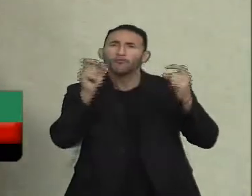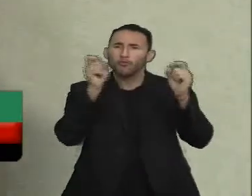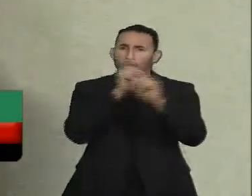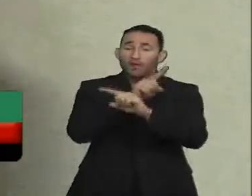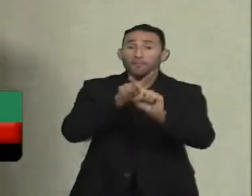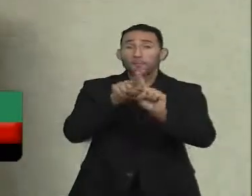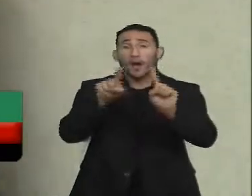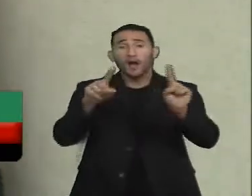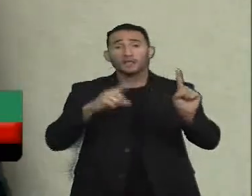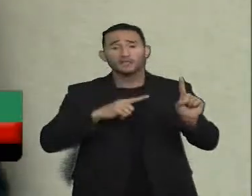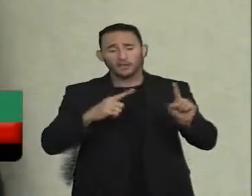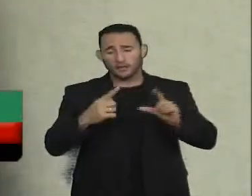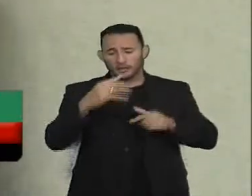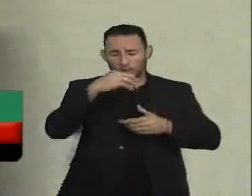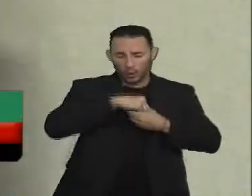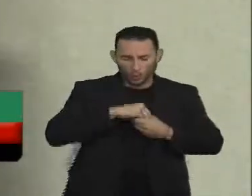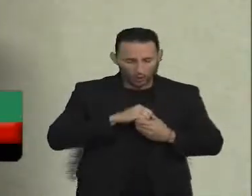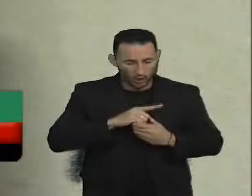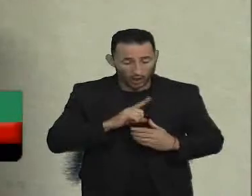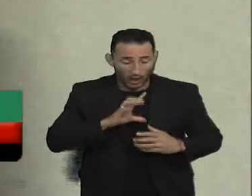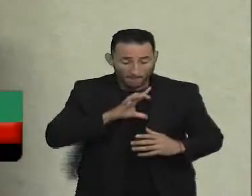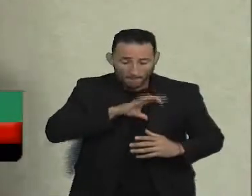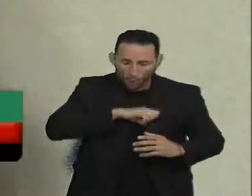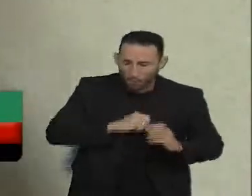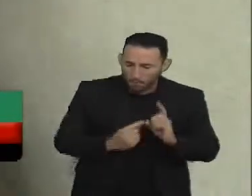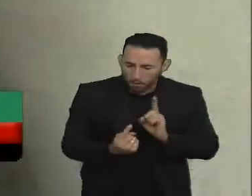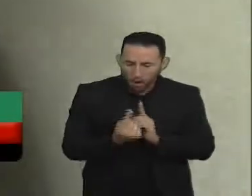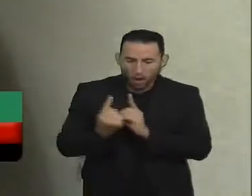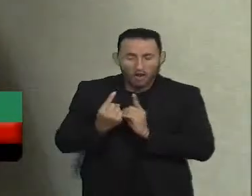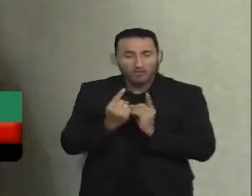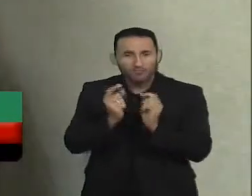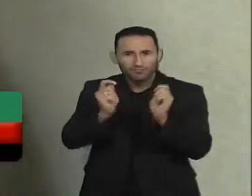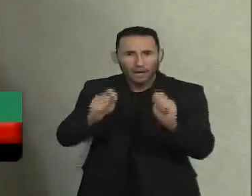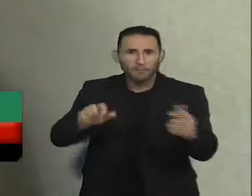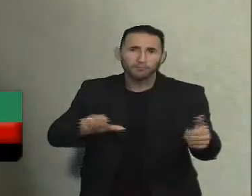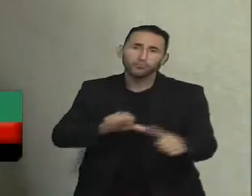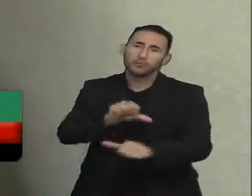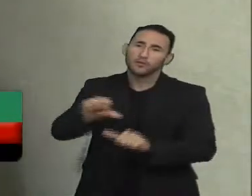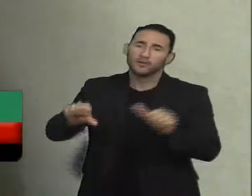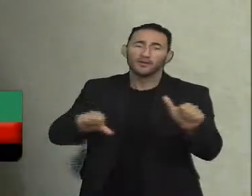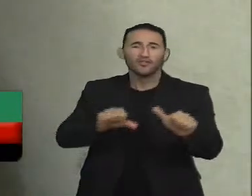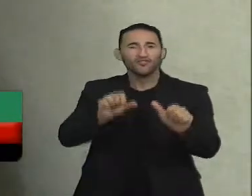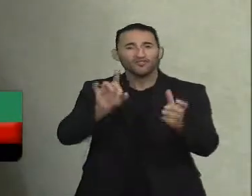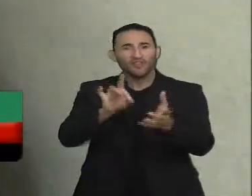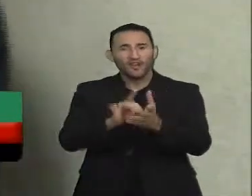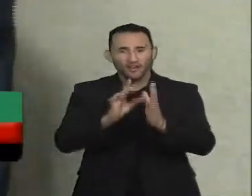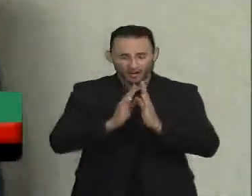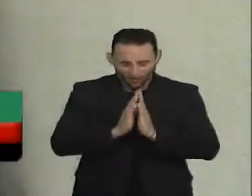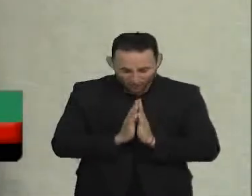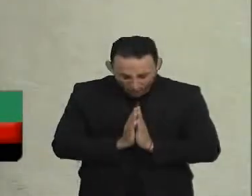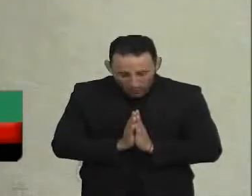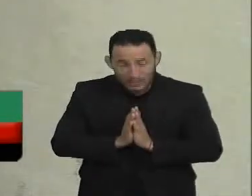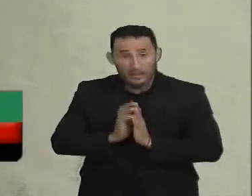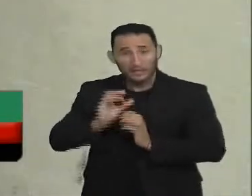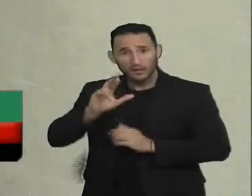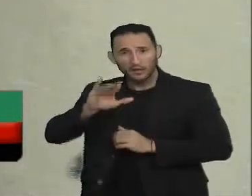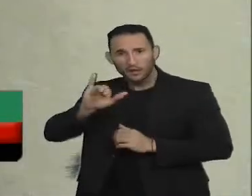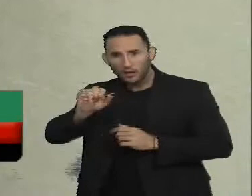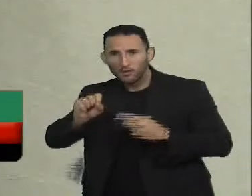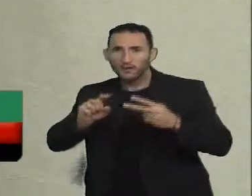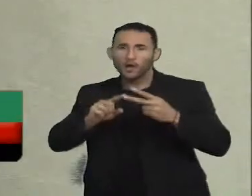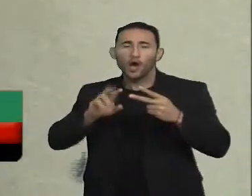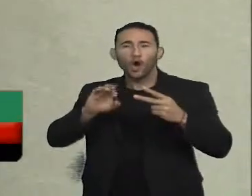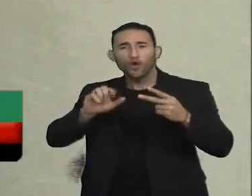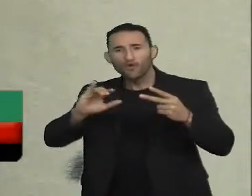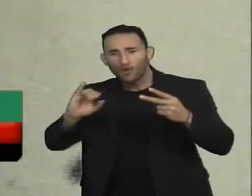atende as pessoas com amor, as coisas mudam. Então, gratidão, Cris, gratidão, Rogério e Antônio César. Deus